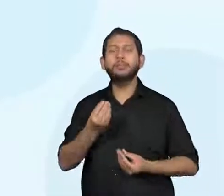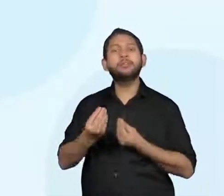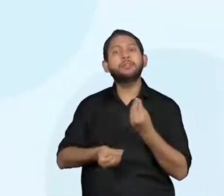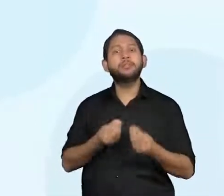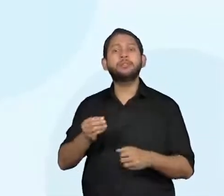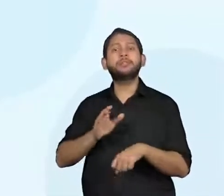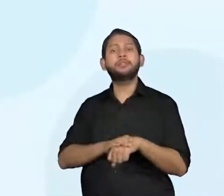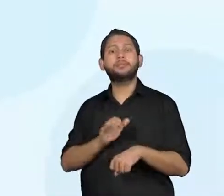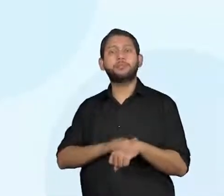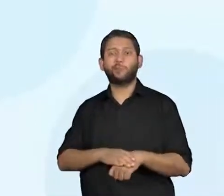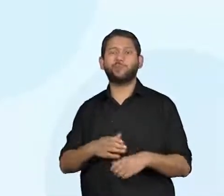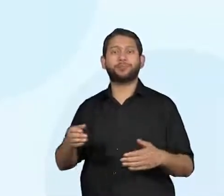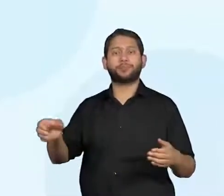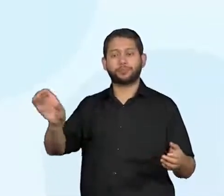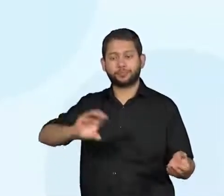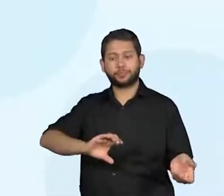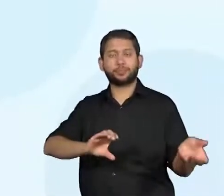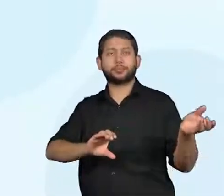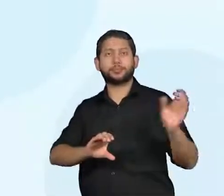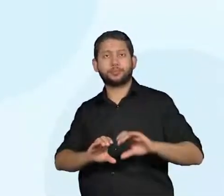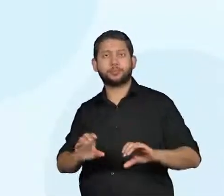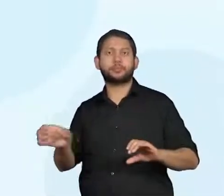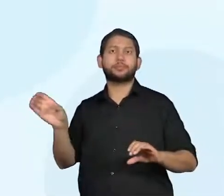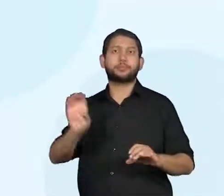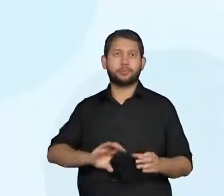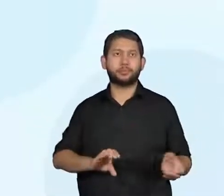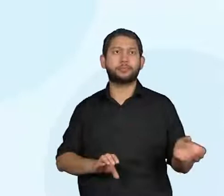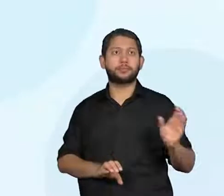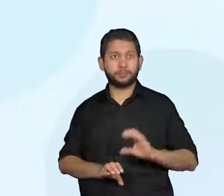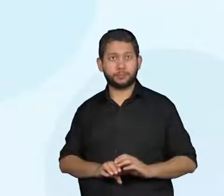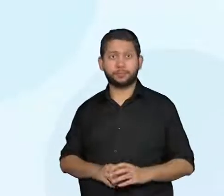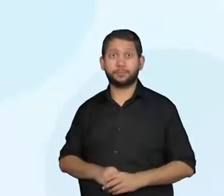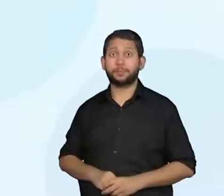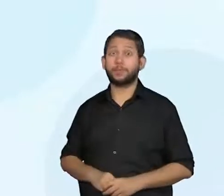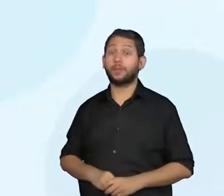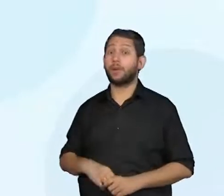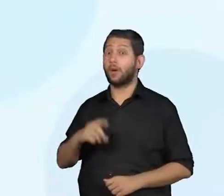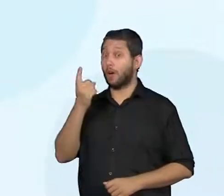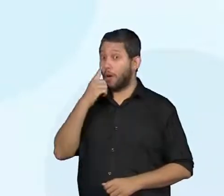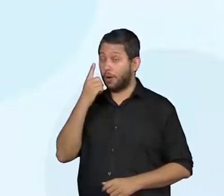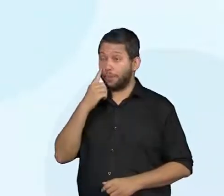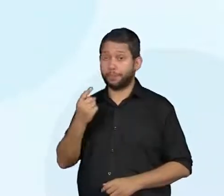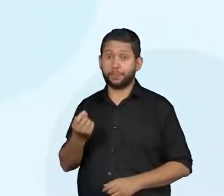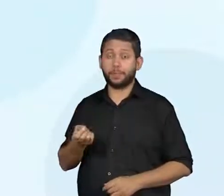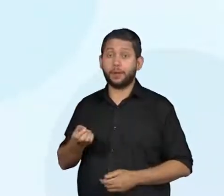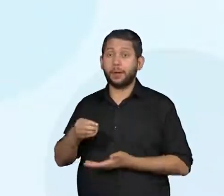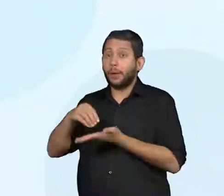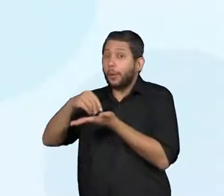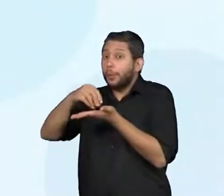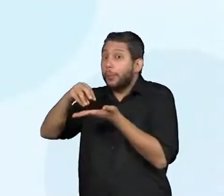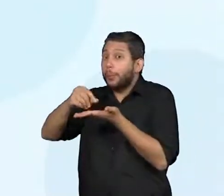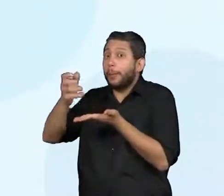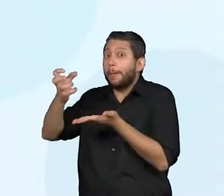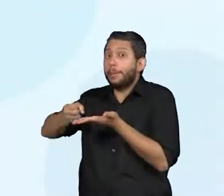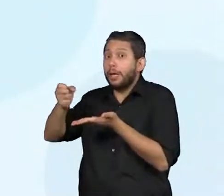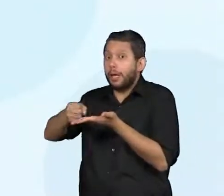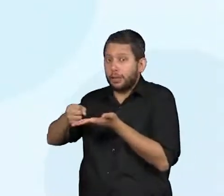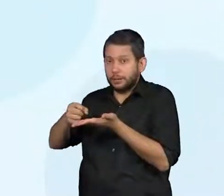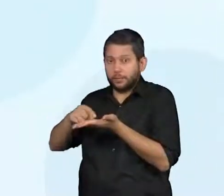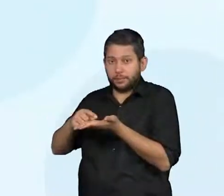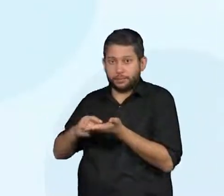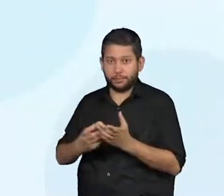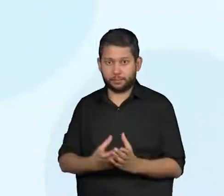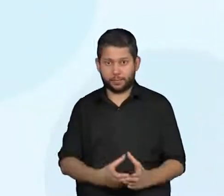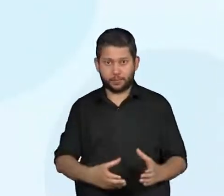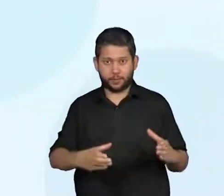vai acrescentando os ingredientes, o passo a passo, né, professora? Isso mesmo. Então, vamos lá. Modo de fazer. Coloque o polvilho